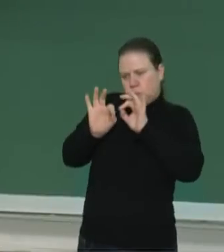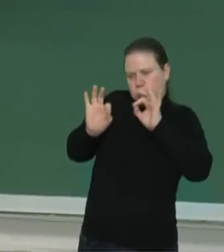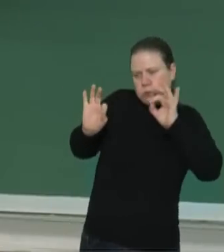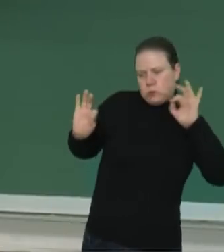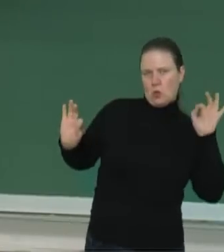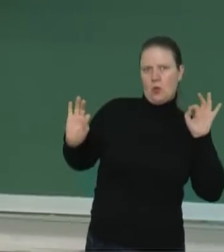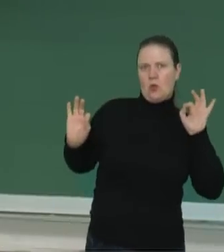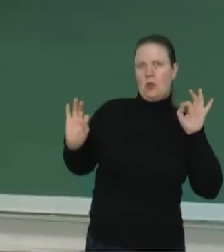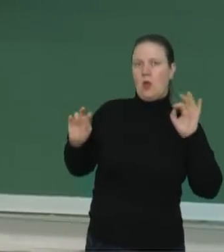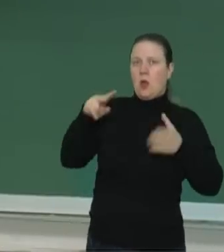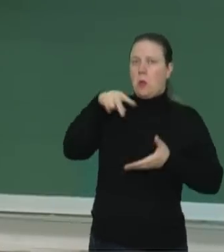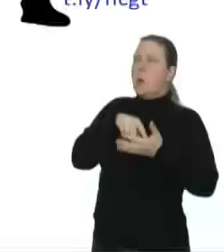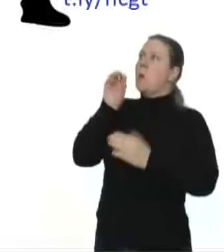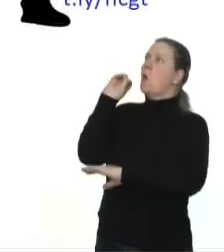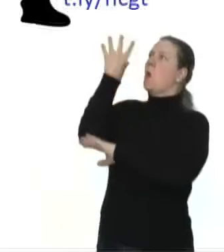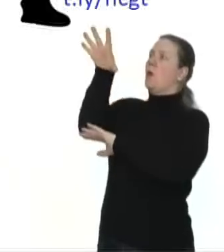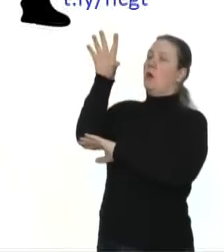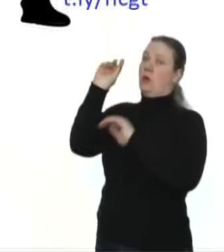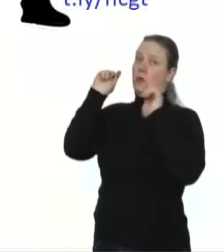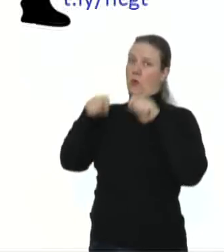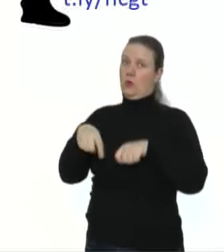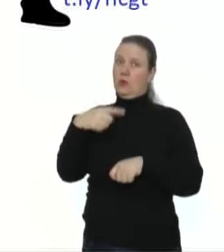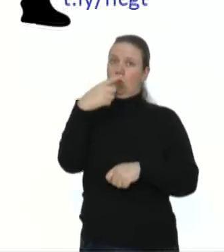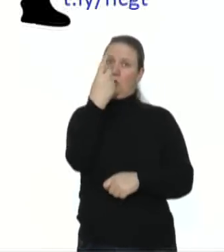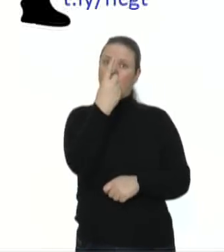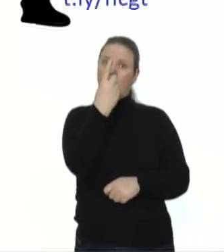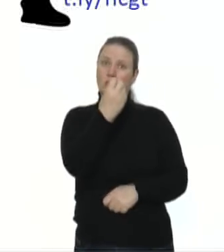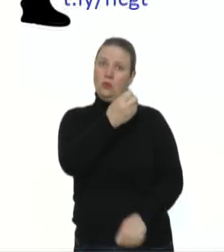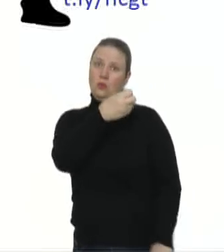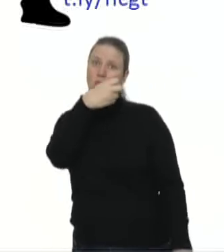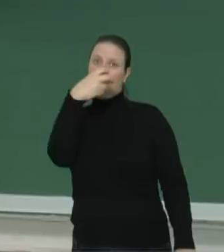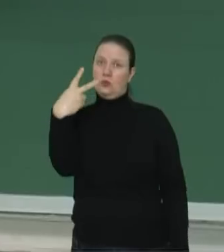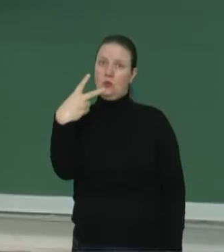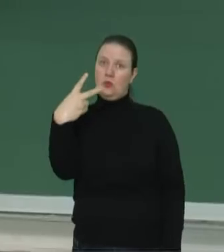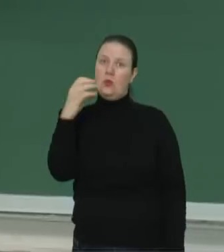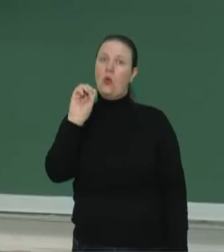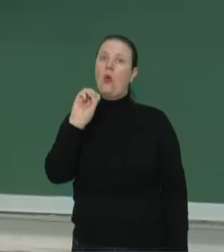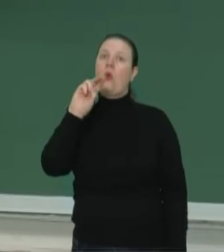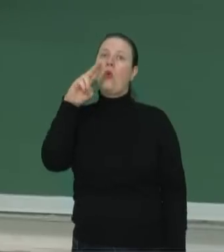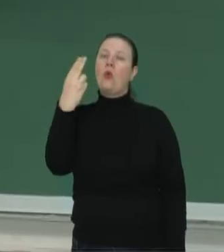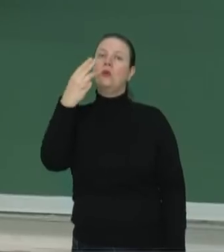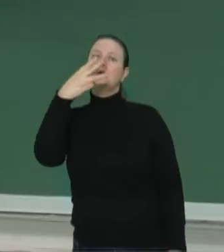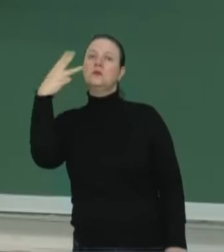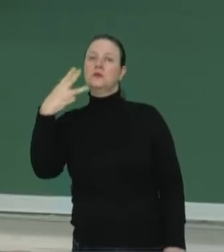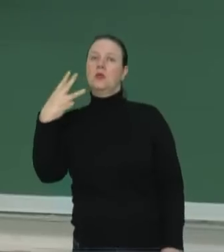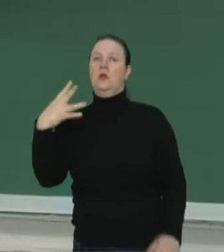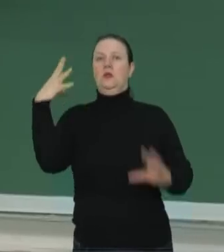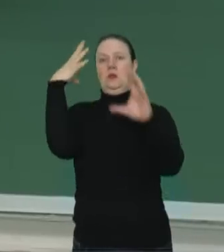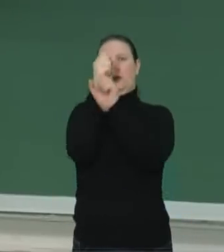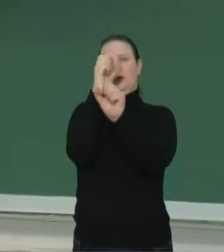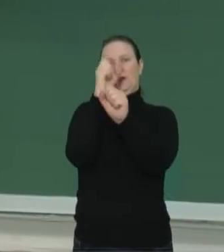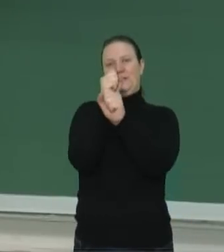arremesso, ela pode valer 1, 2 ou 3 pontos.